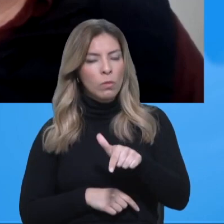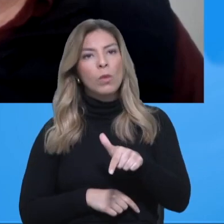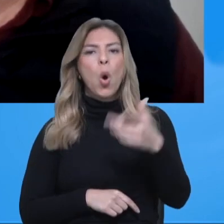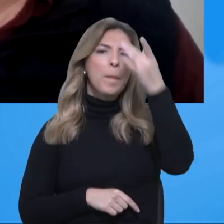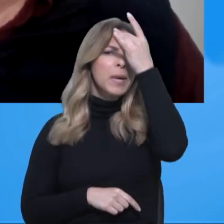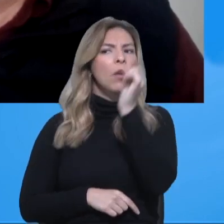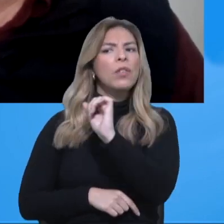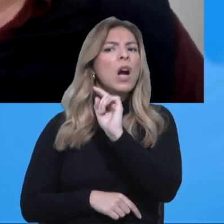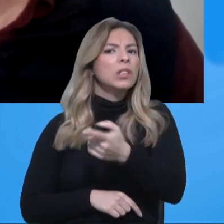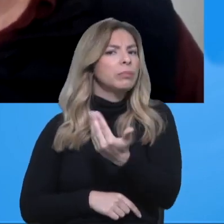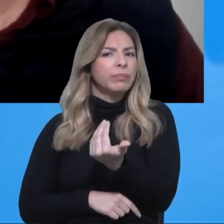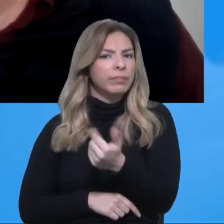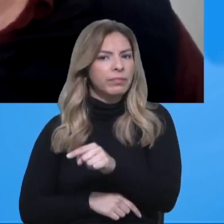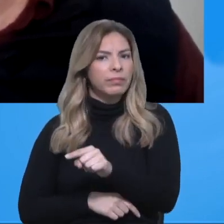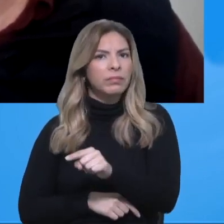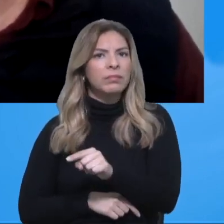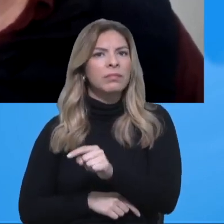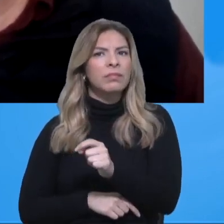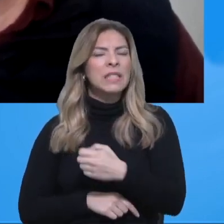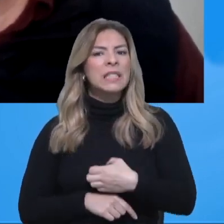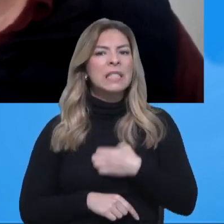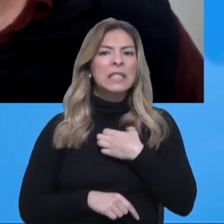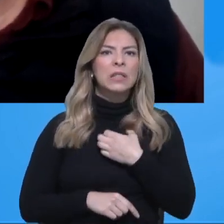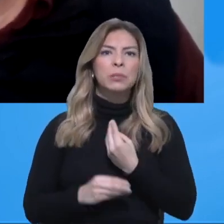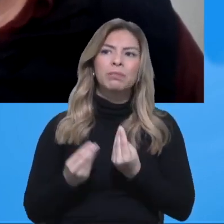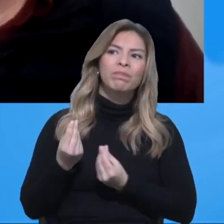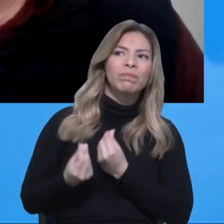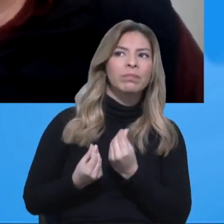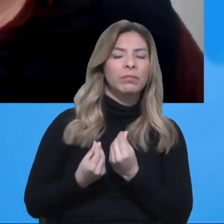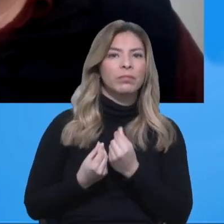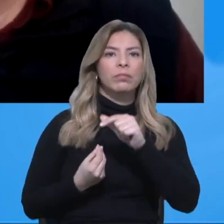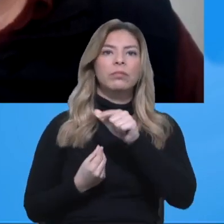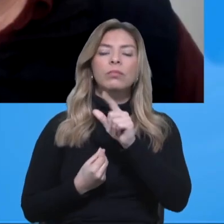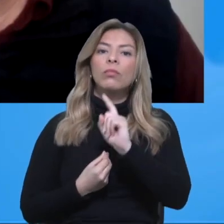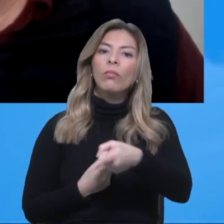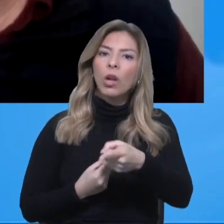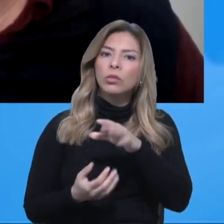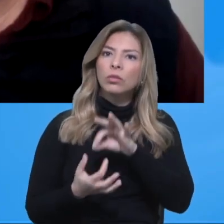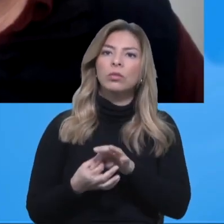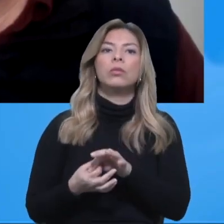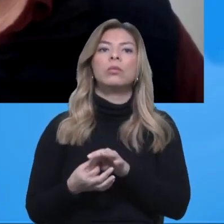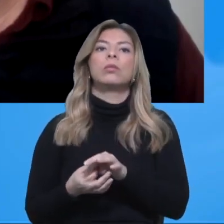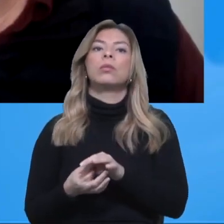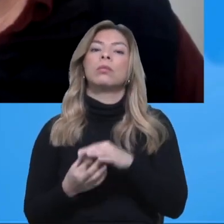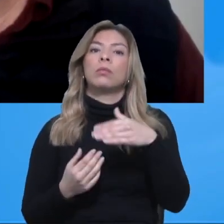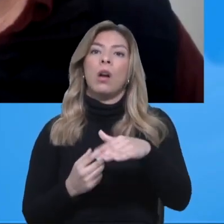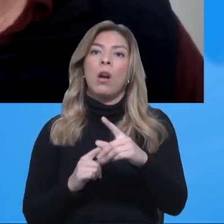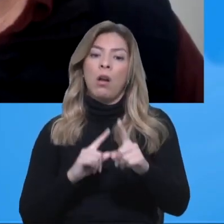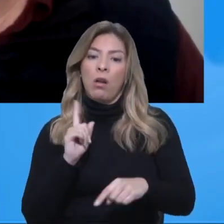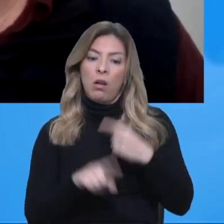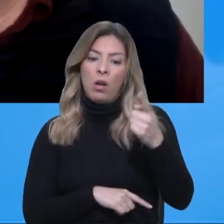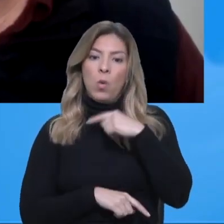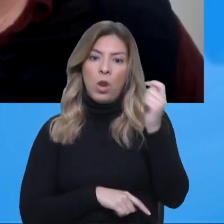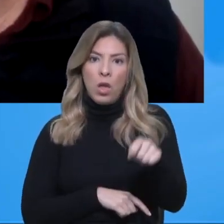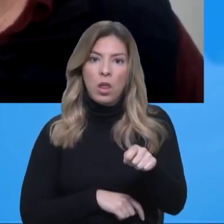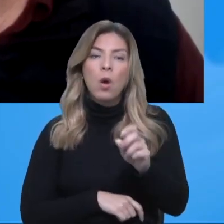opinião, que xadrez político está aqui em jogo e para ajudar a Ucrânia, ou há aqui de facto interesses